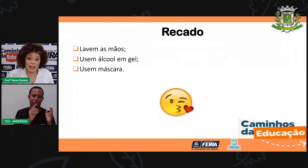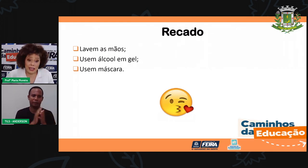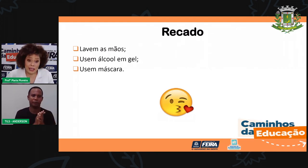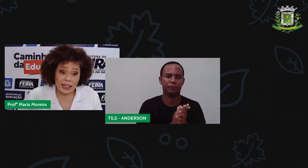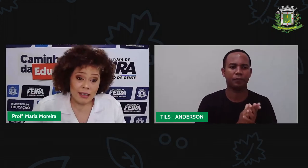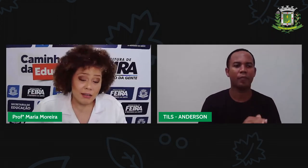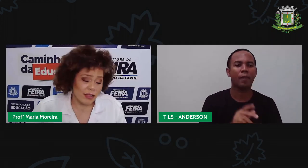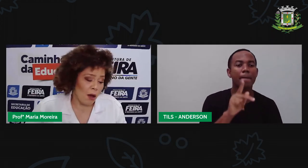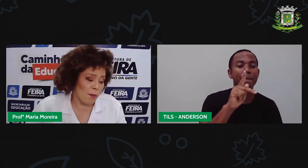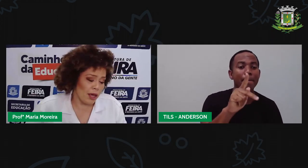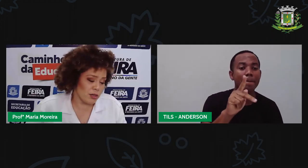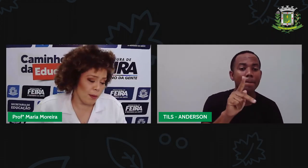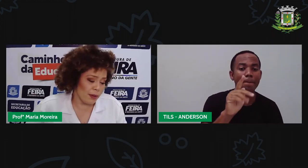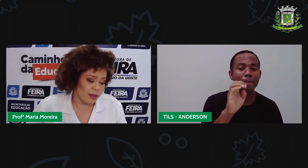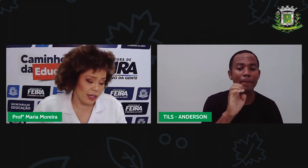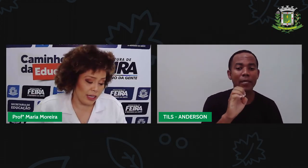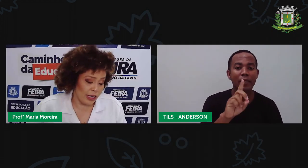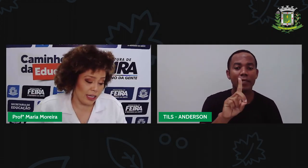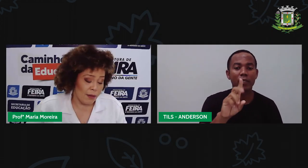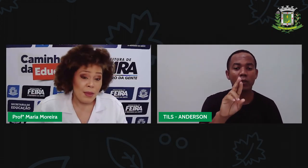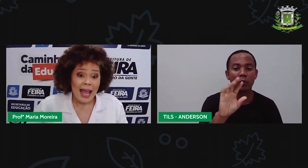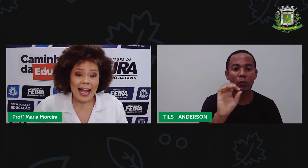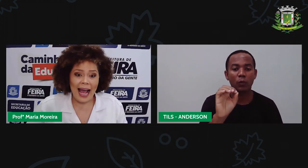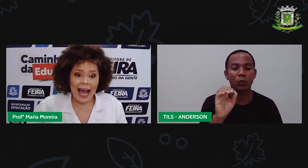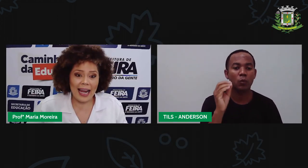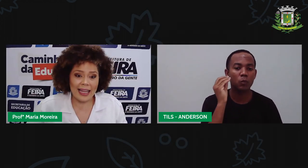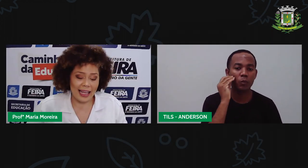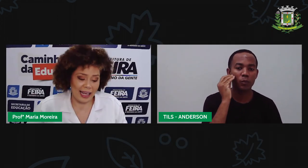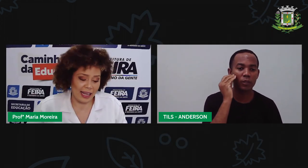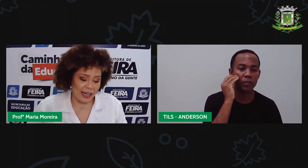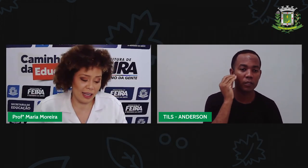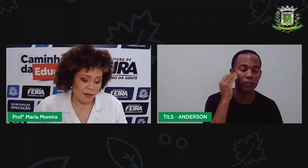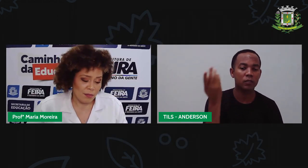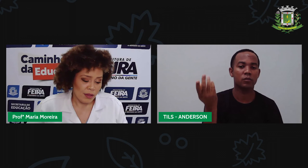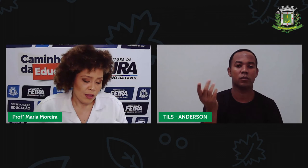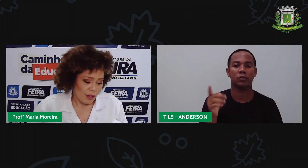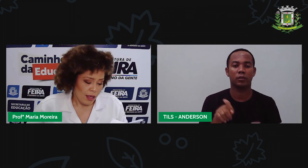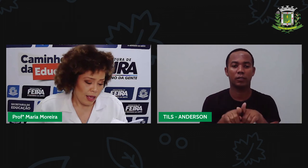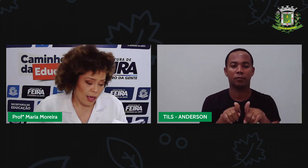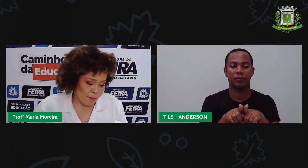Pedro Henrique, tá? Um beijo para Pedro Henrique. Carla Nery.